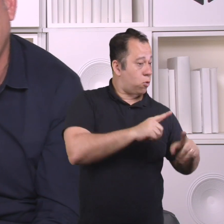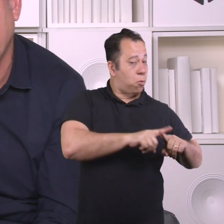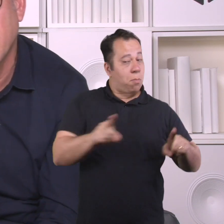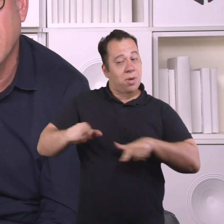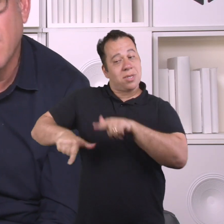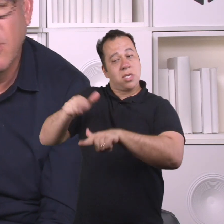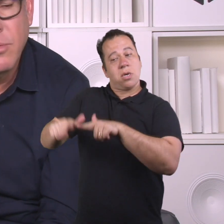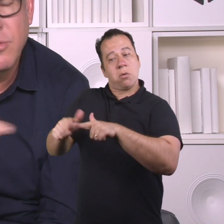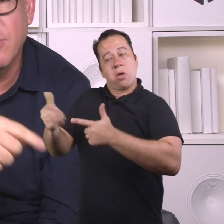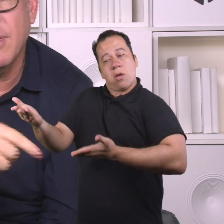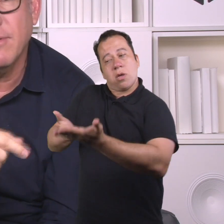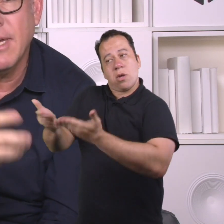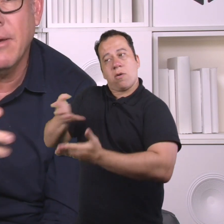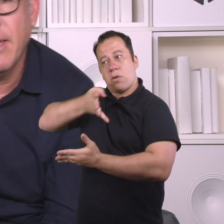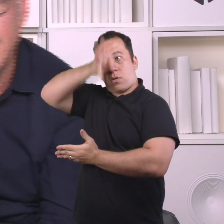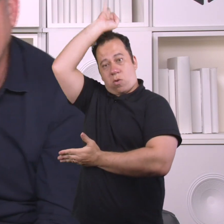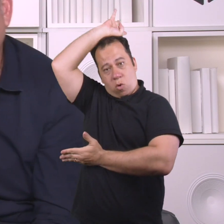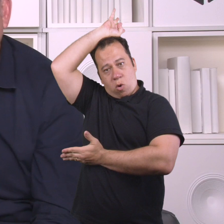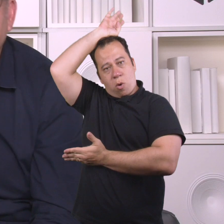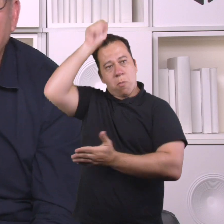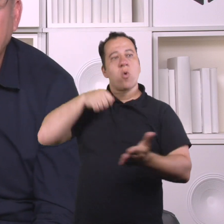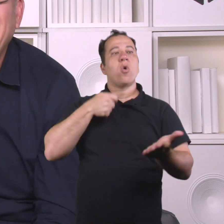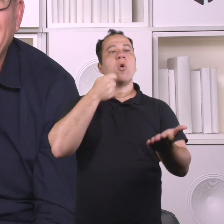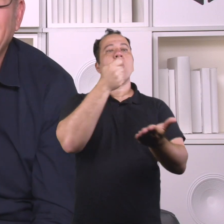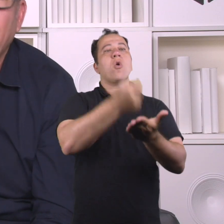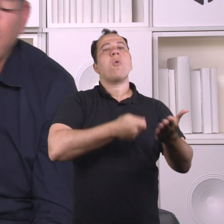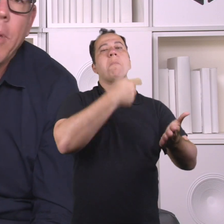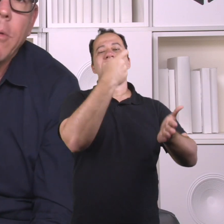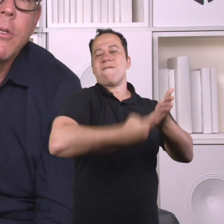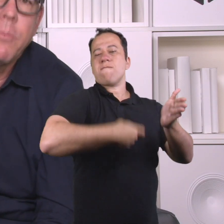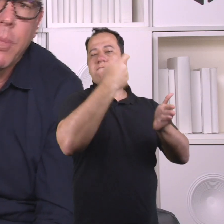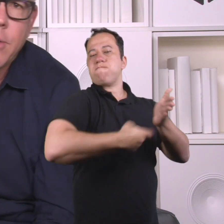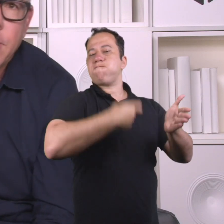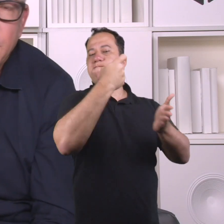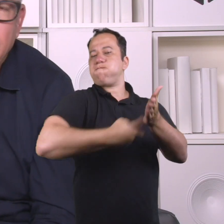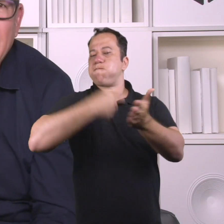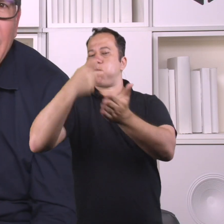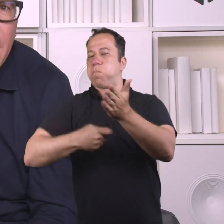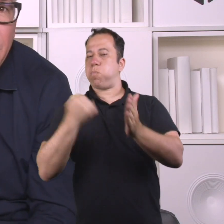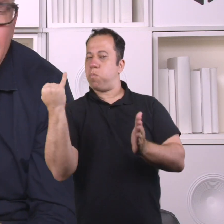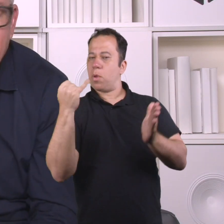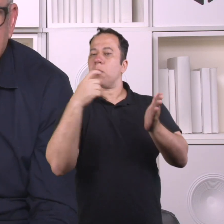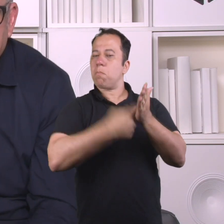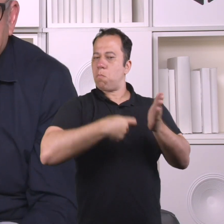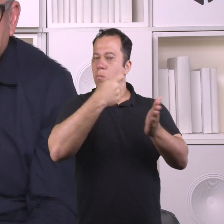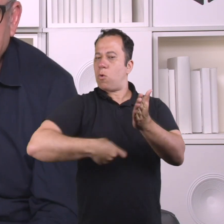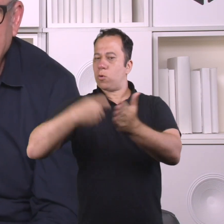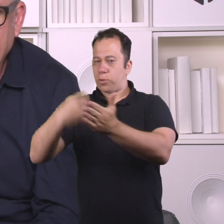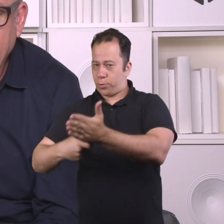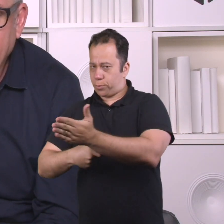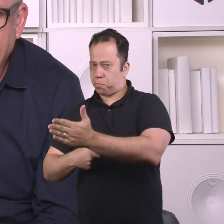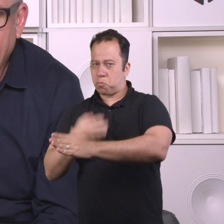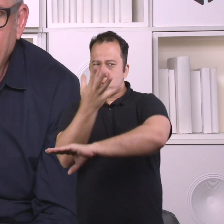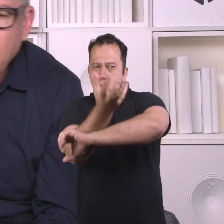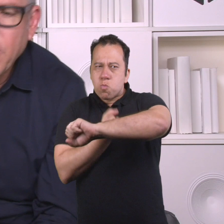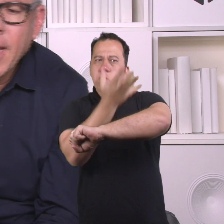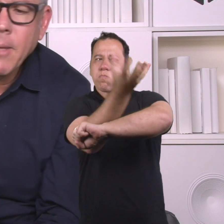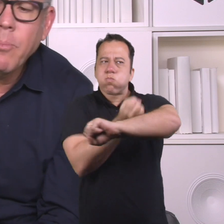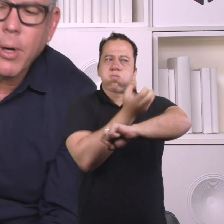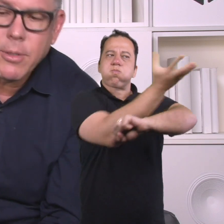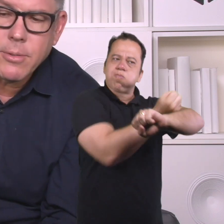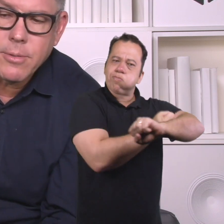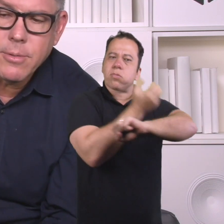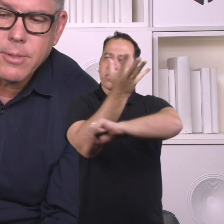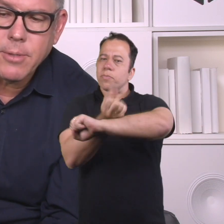cobrava impostos dos judeus. Isso que é um publicano, é um cobrador de impostos. Então, Zaqueu era um homem que, ao